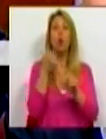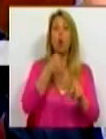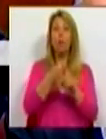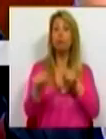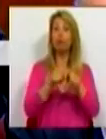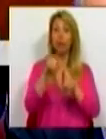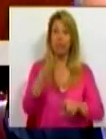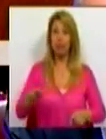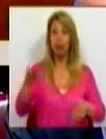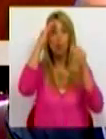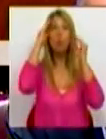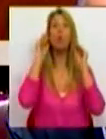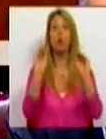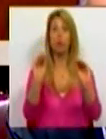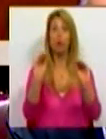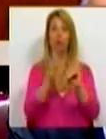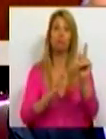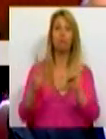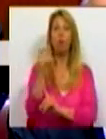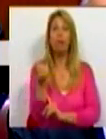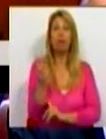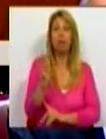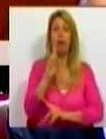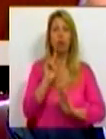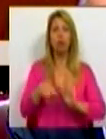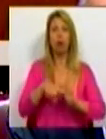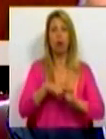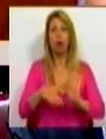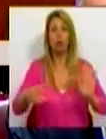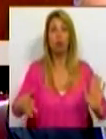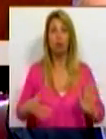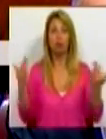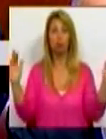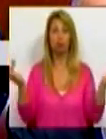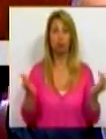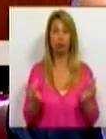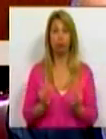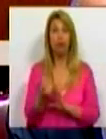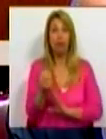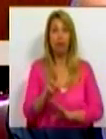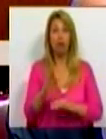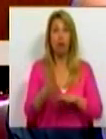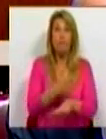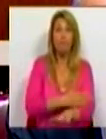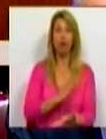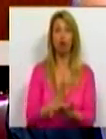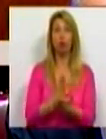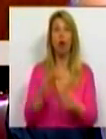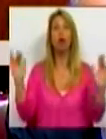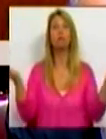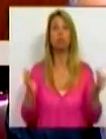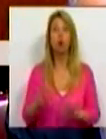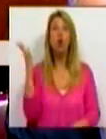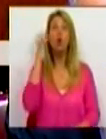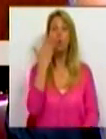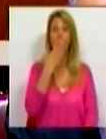Quanto ao ensino, aumento da taxa de insucesso, diminuição da taxa de pré-escolar, diminuição do número de estudantes